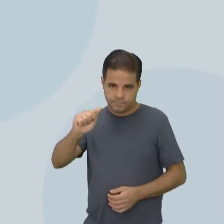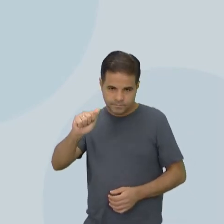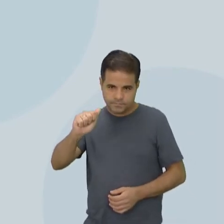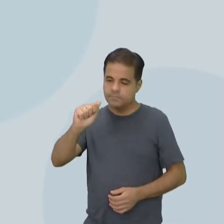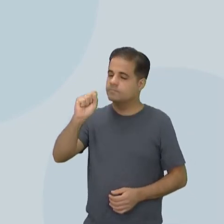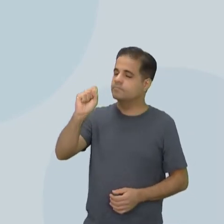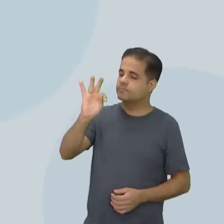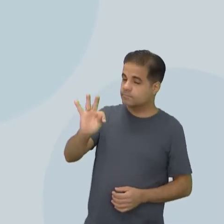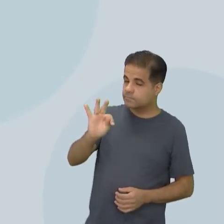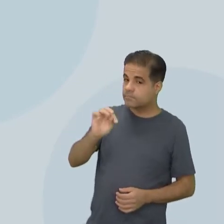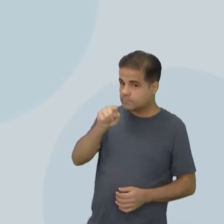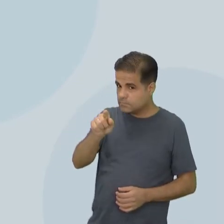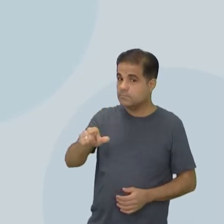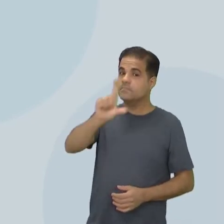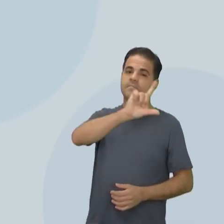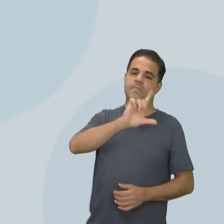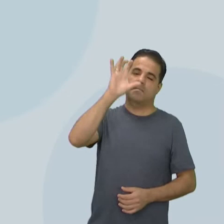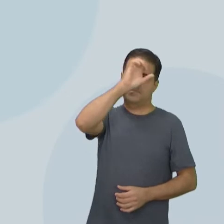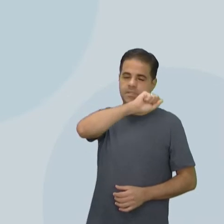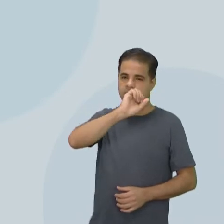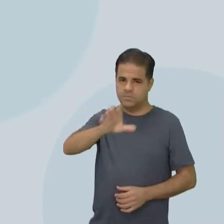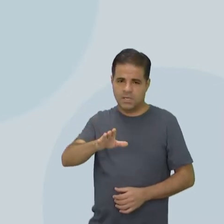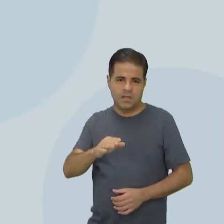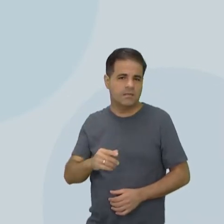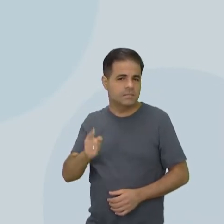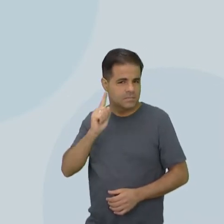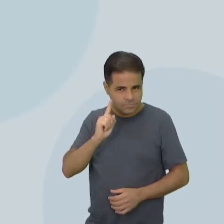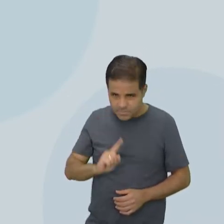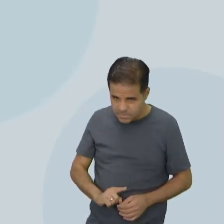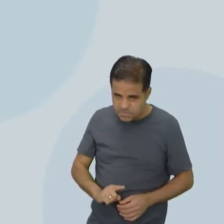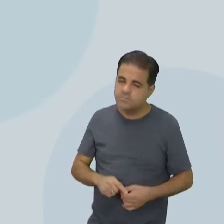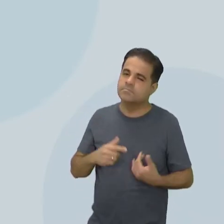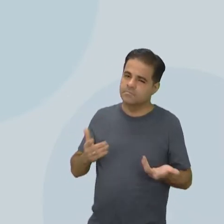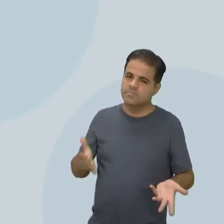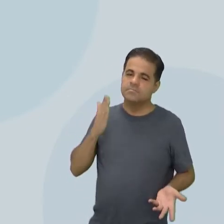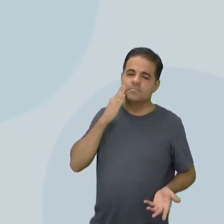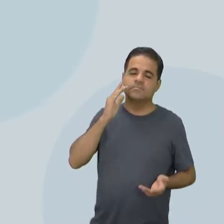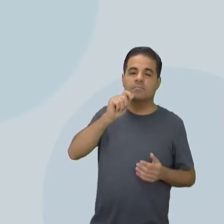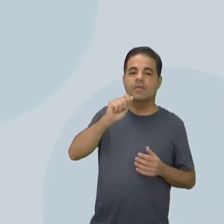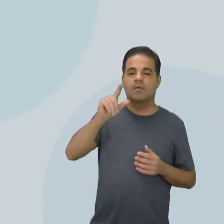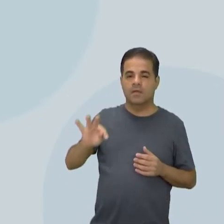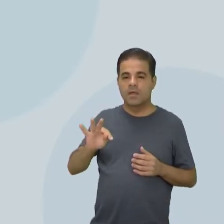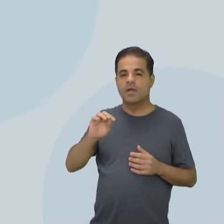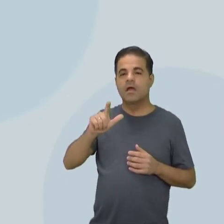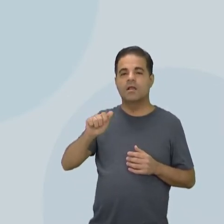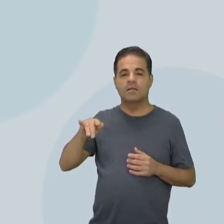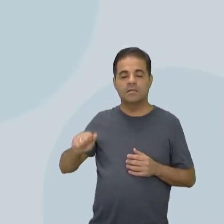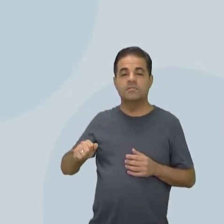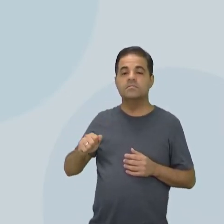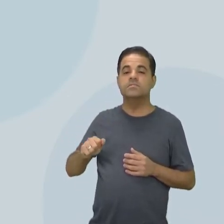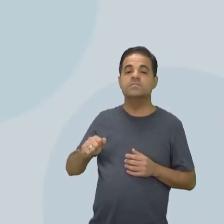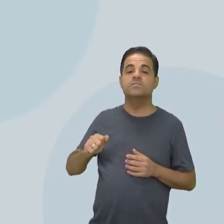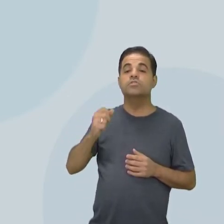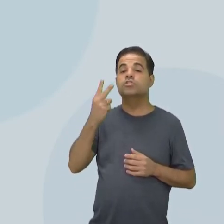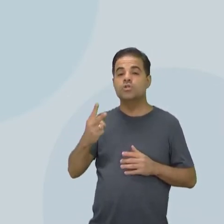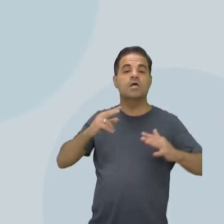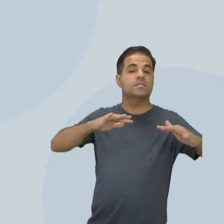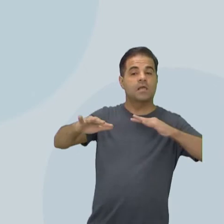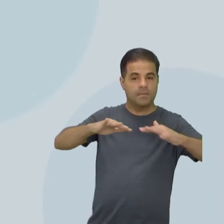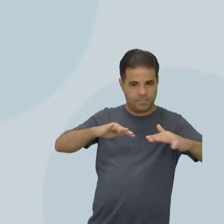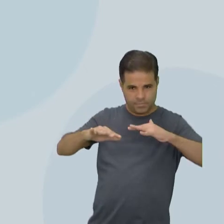Você aprendeu antes, não aprendeu? Fala que você não sabe o que é at least. At least, ao menos 27. 2